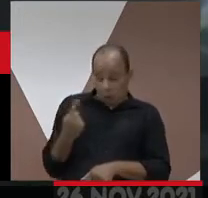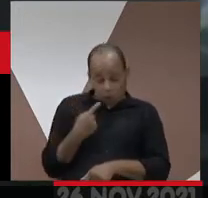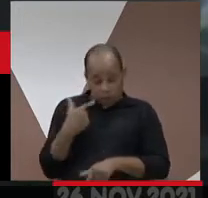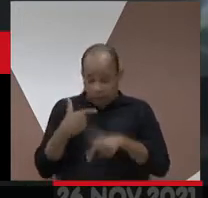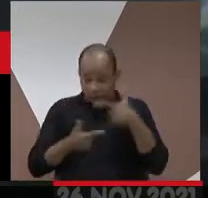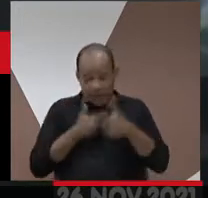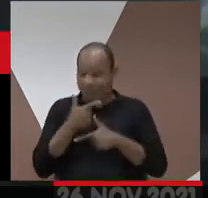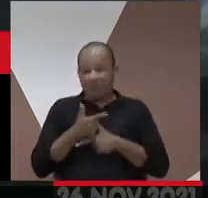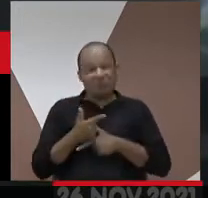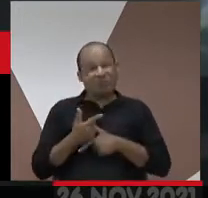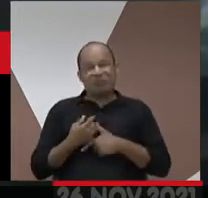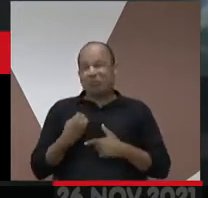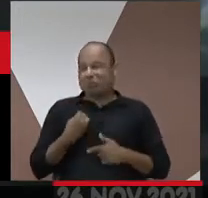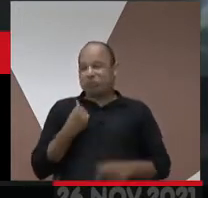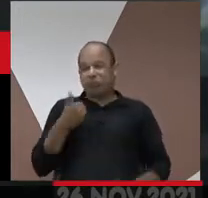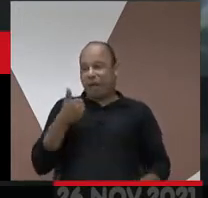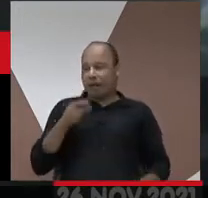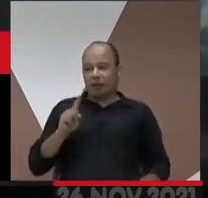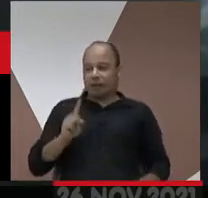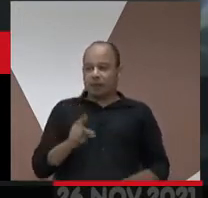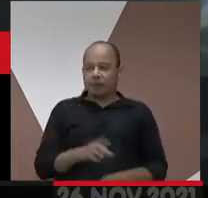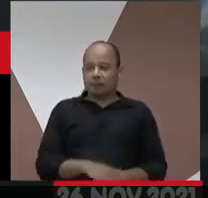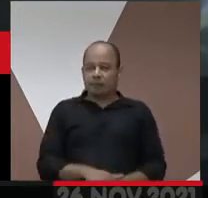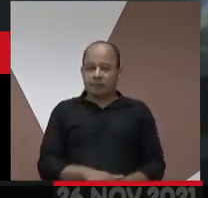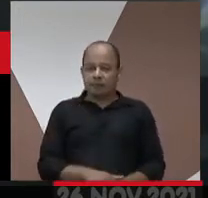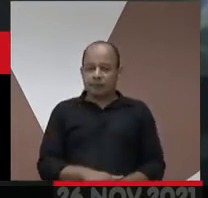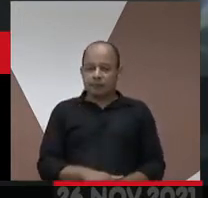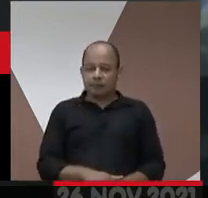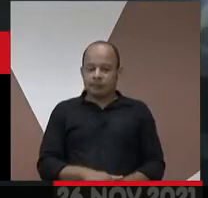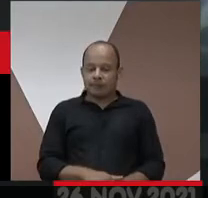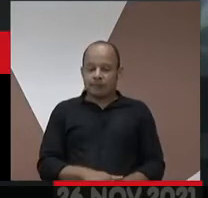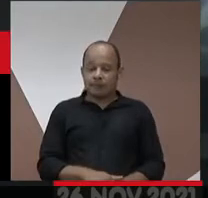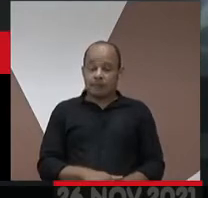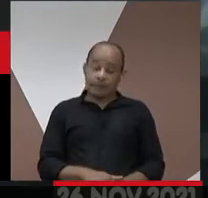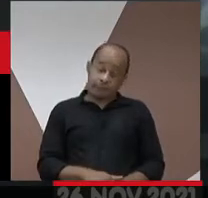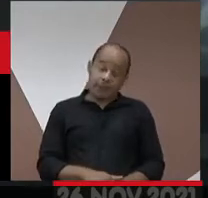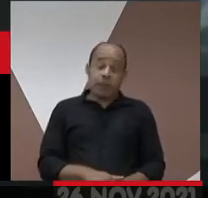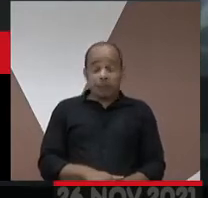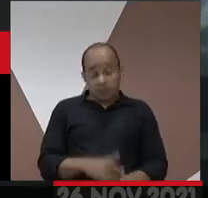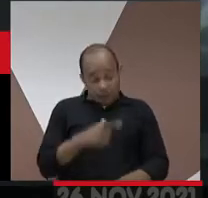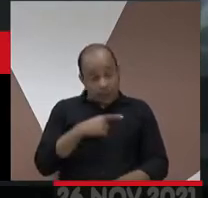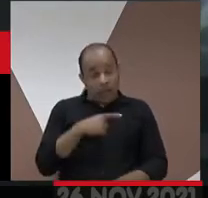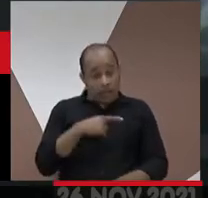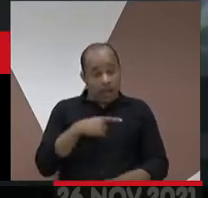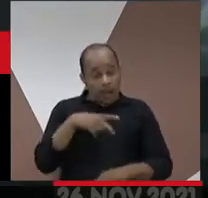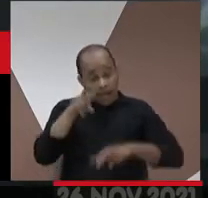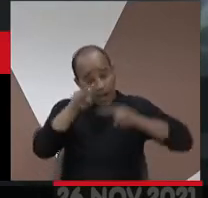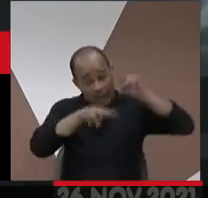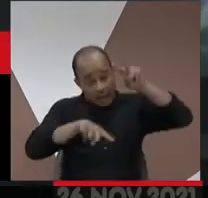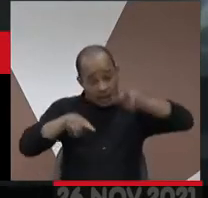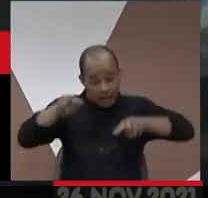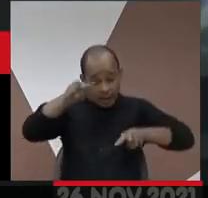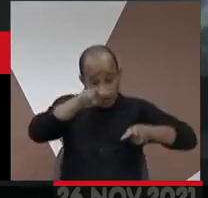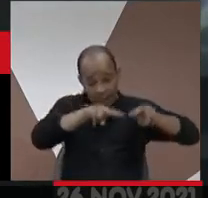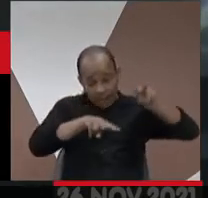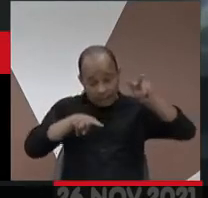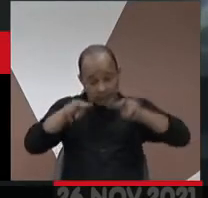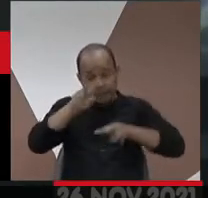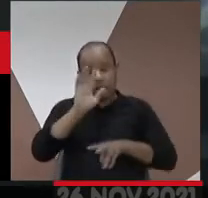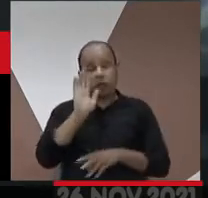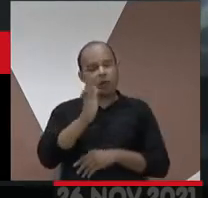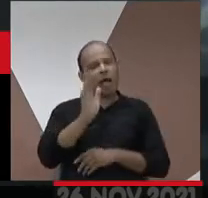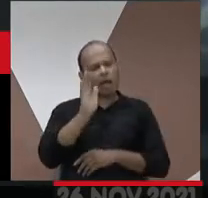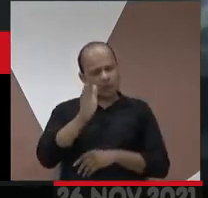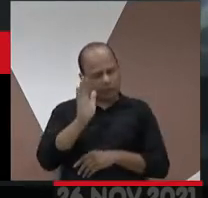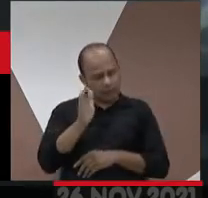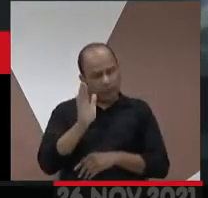não se sabia o quê. Entretanto, a análise já existia, foi jogada dentro da internet, não sei